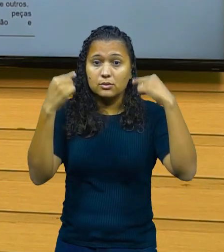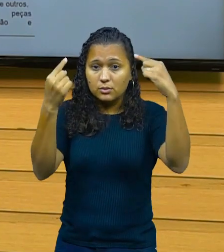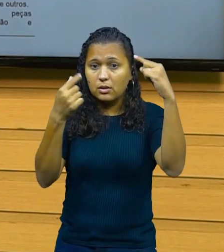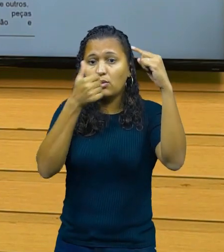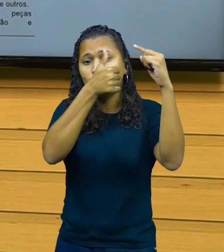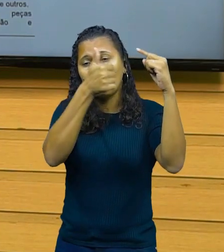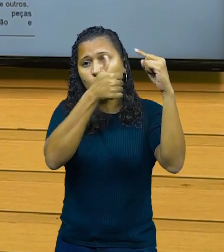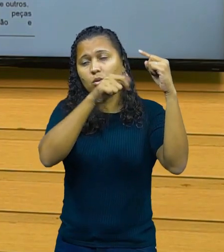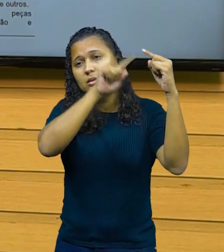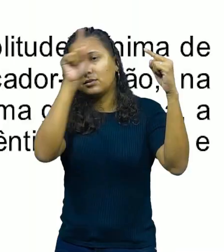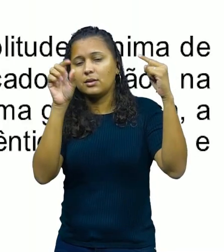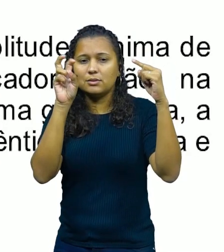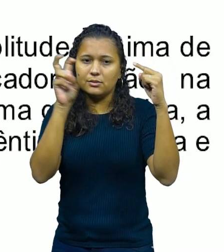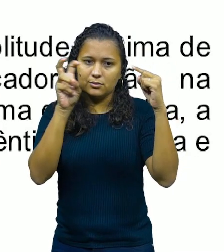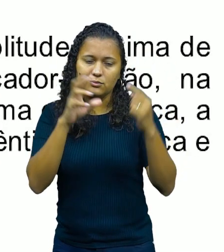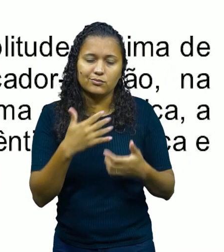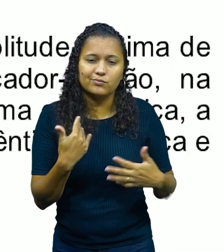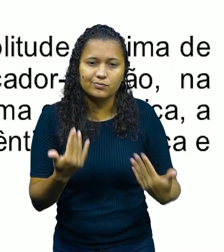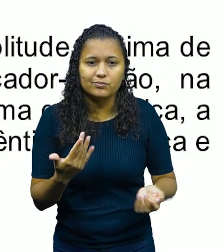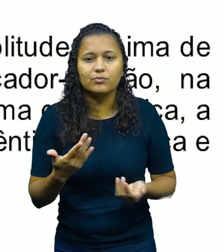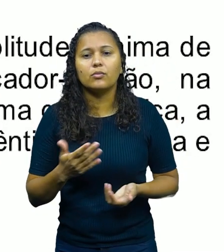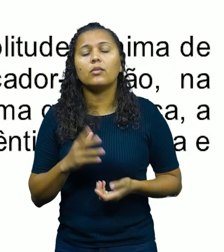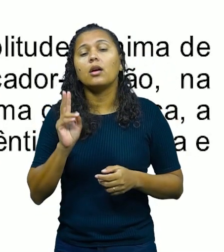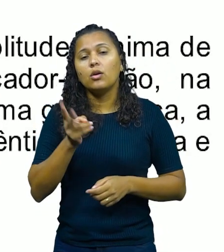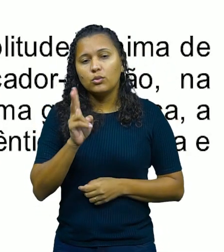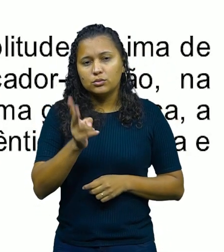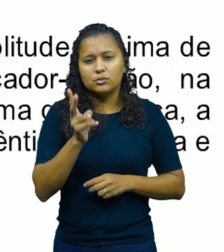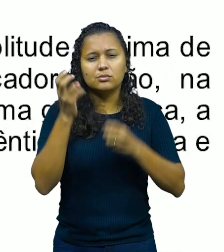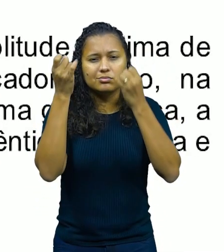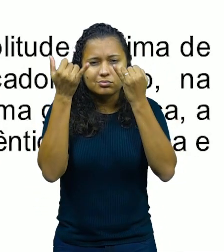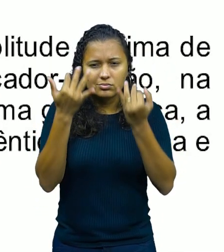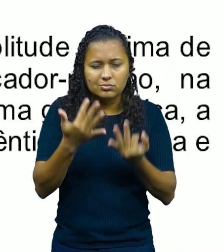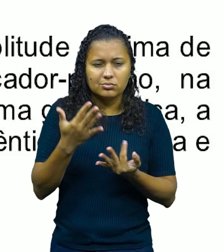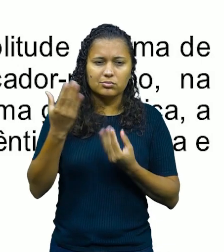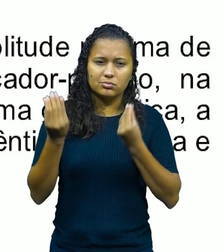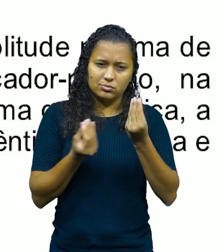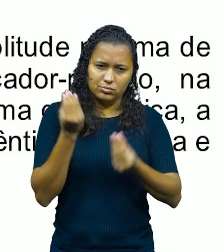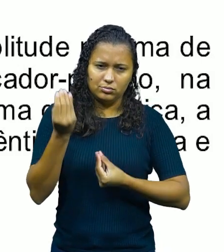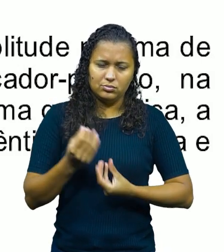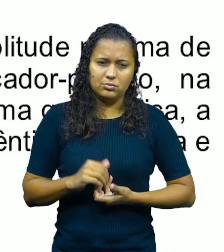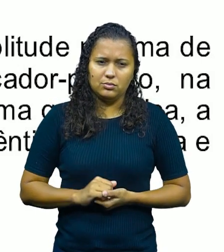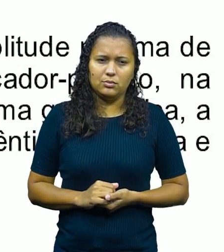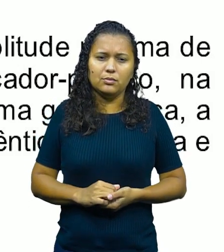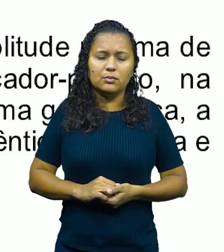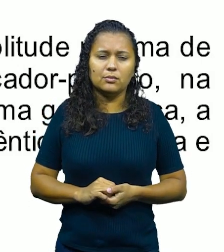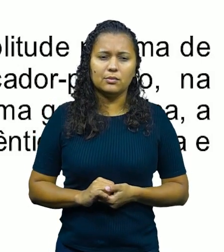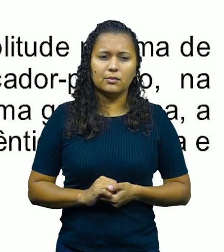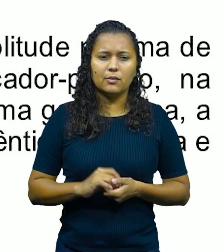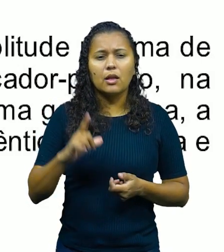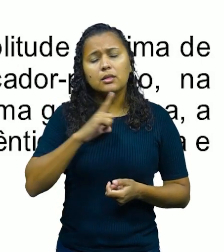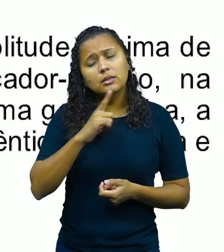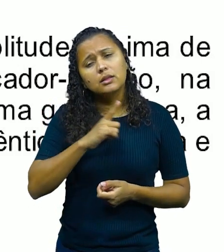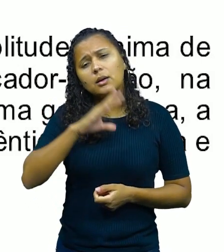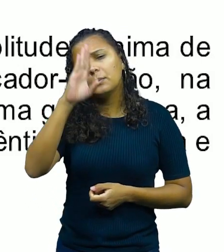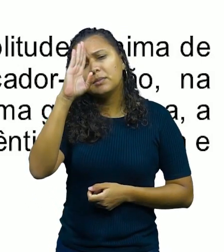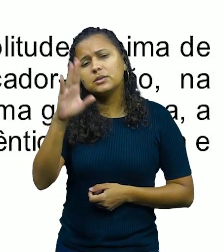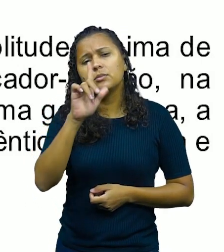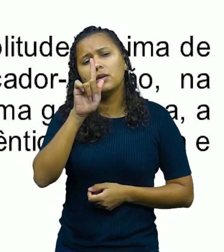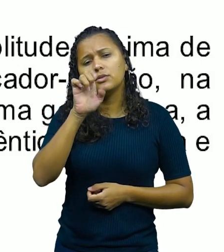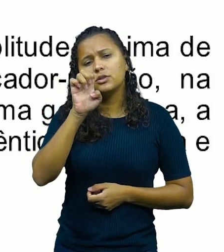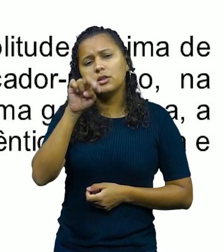de 1 a 5. Ainda falando sobre controle de aparelhos verificadores, a gente fala sobre as